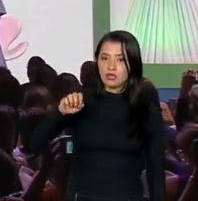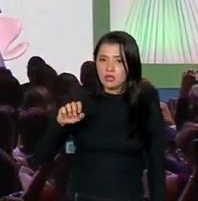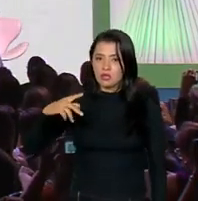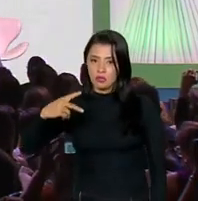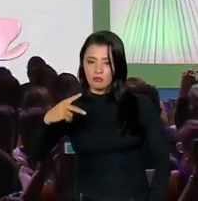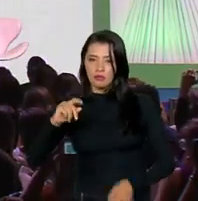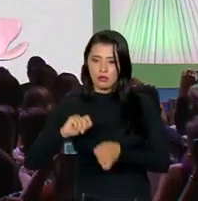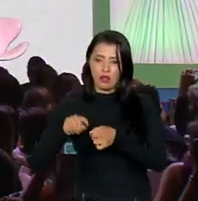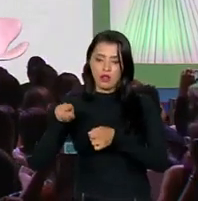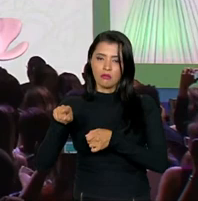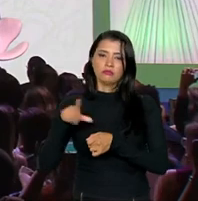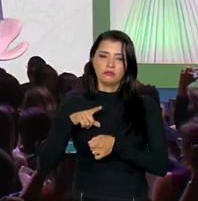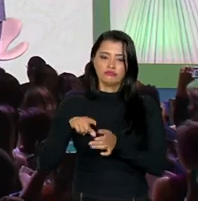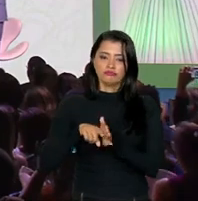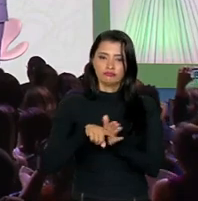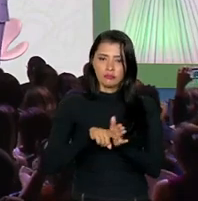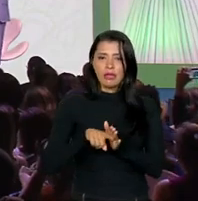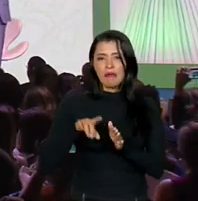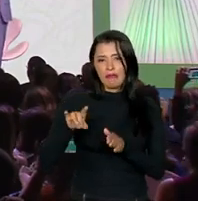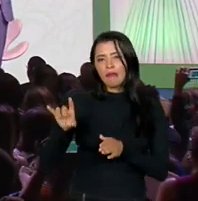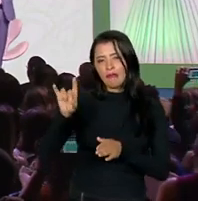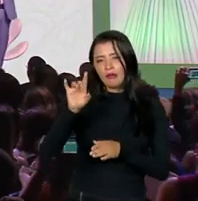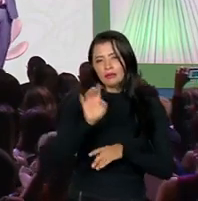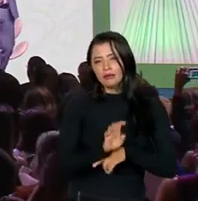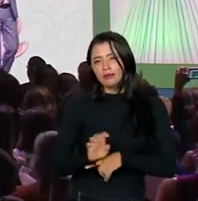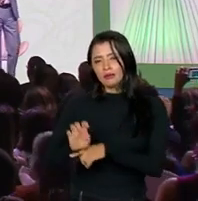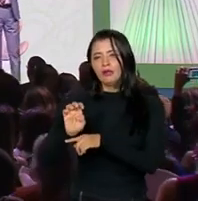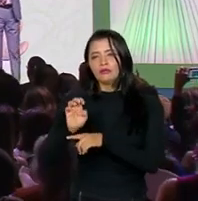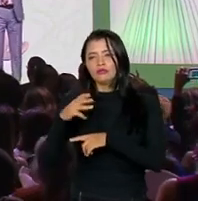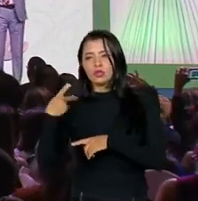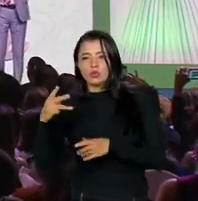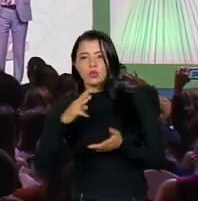às vezes, tinha sua metodologia, tinha o seu